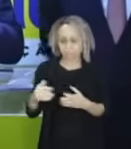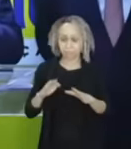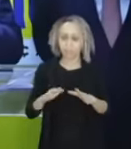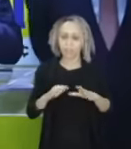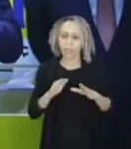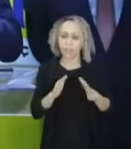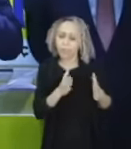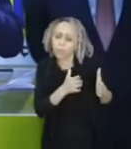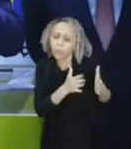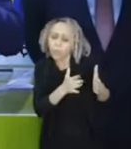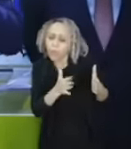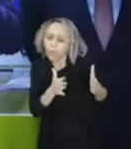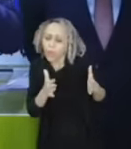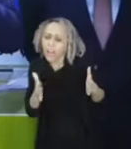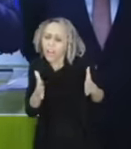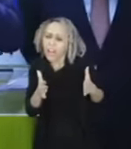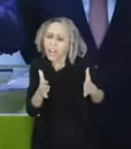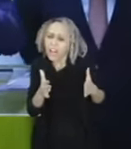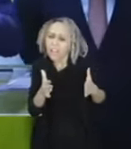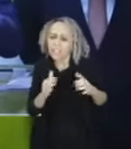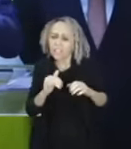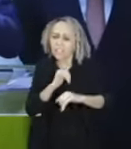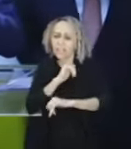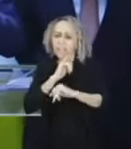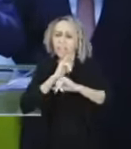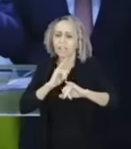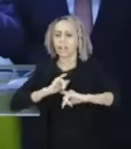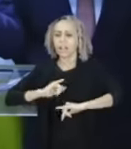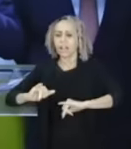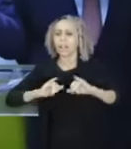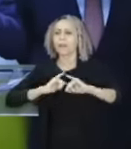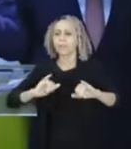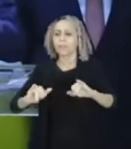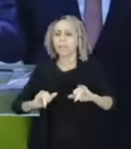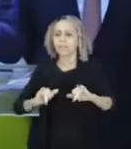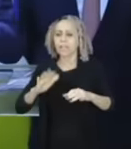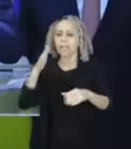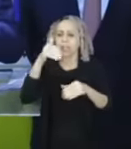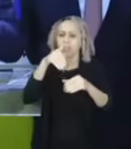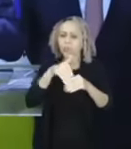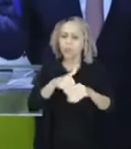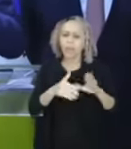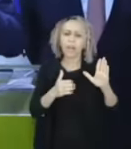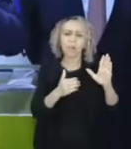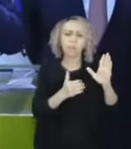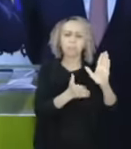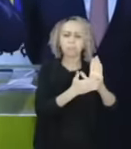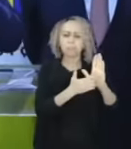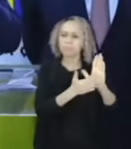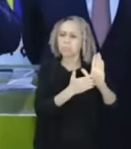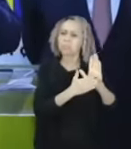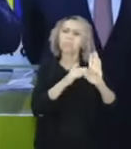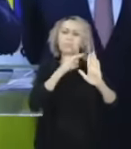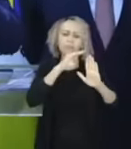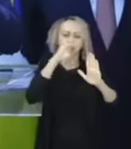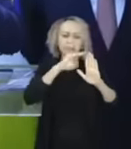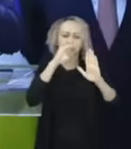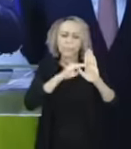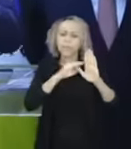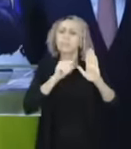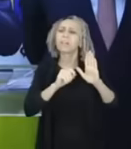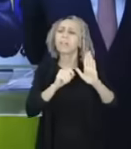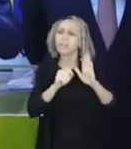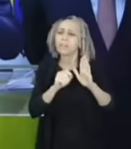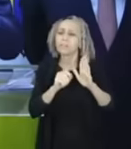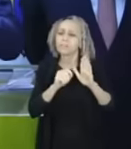trabalho no sentido das propostas que são inúmeras Né desde fiscalização